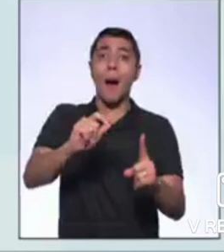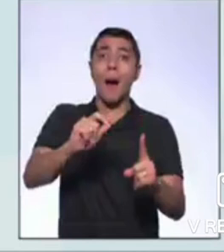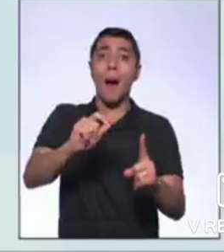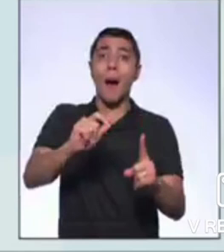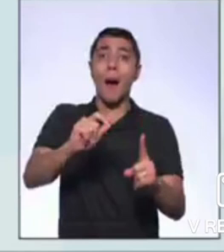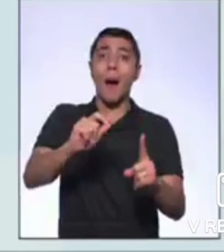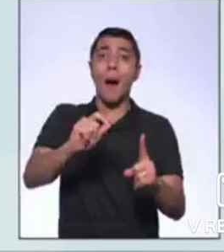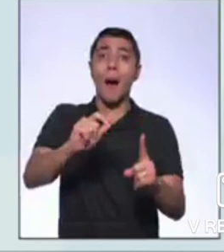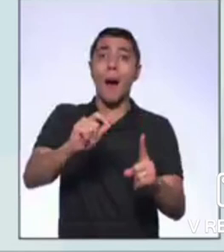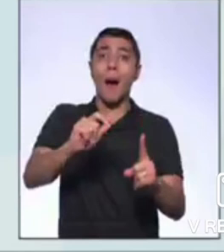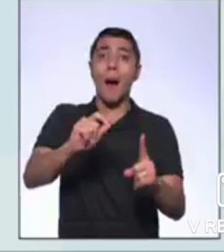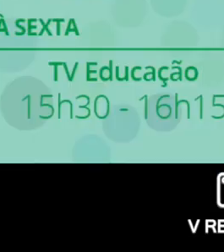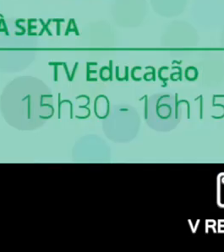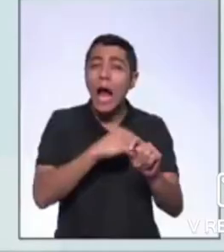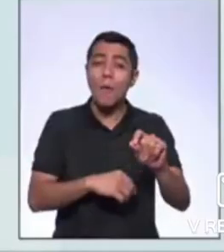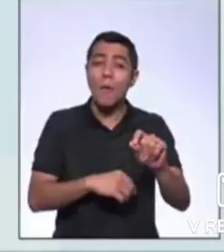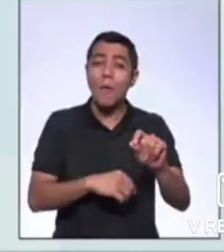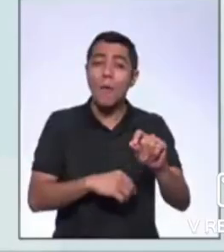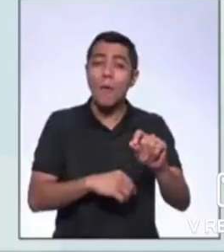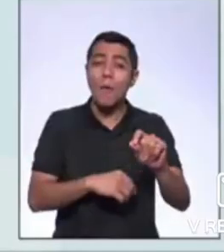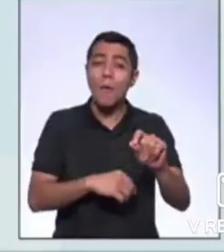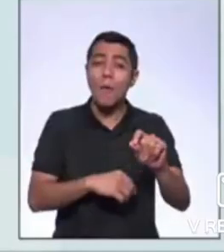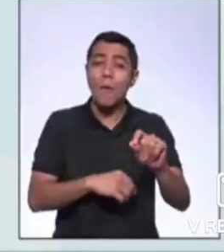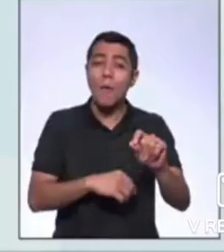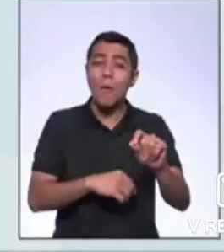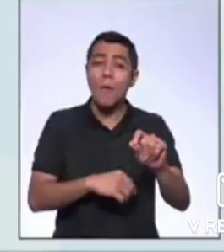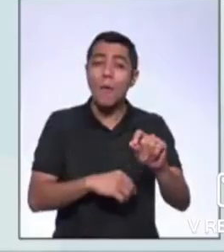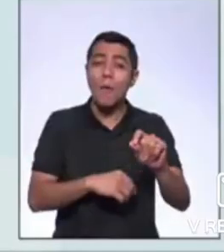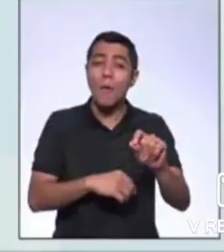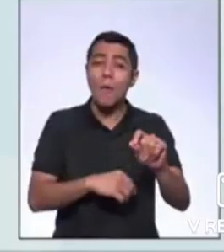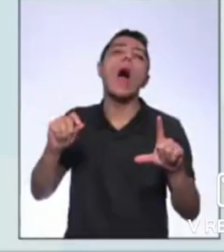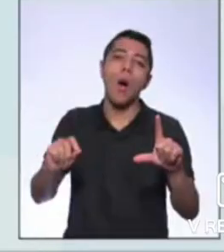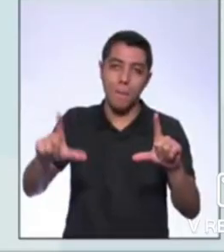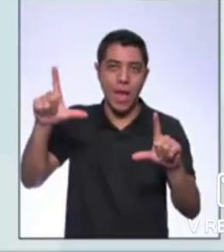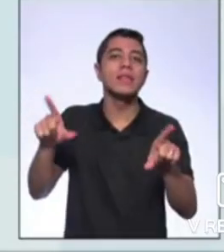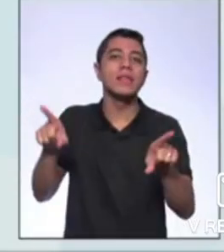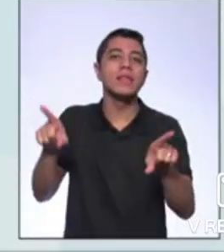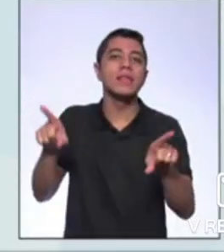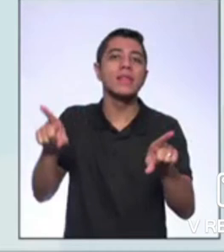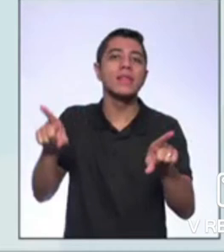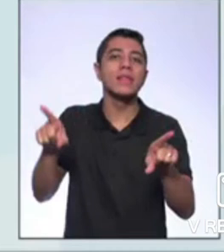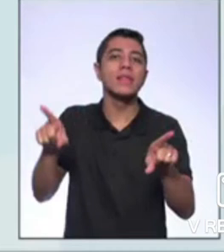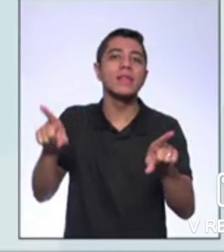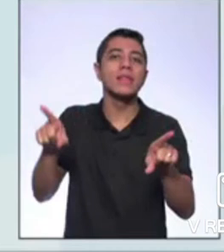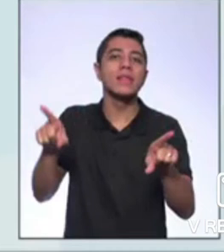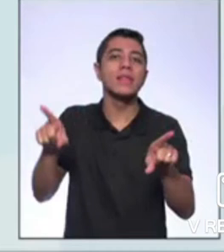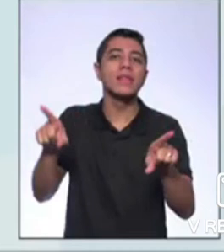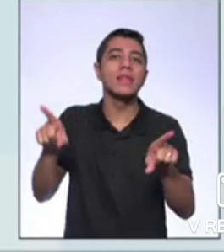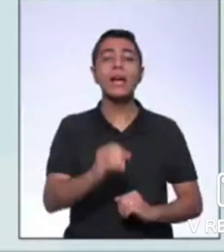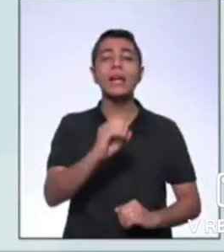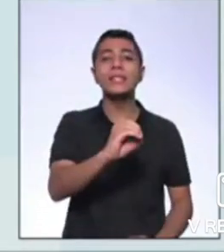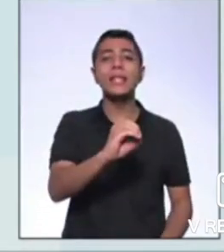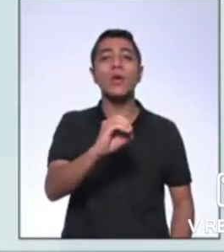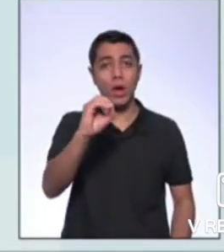Consigo dissolver em 100 gramas de água. Então, a 0 graus Celsius, eu consigo dissolver